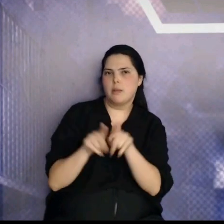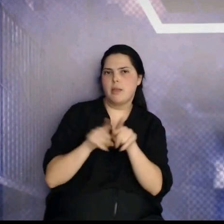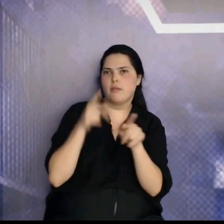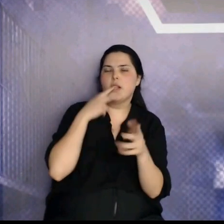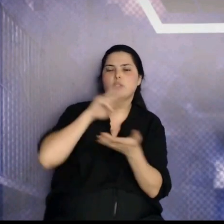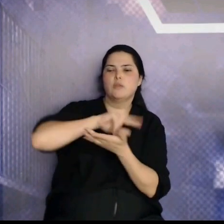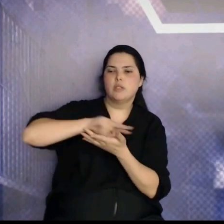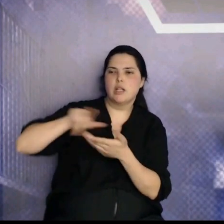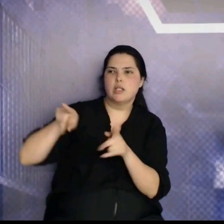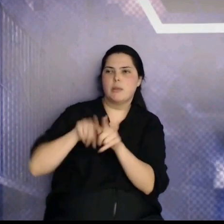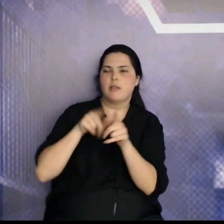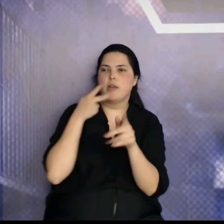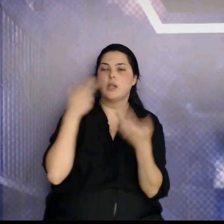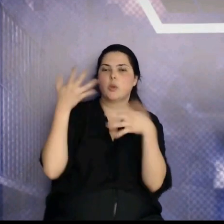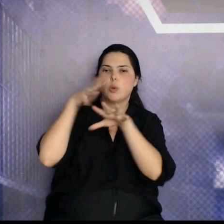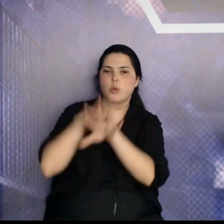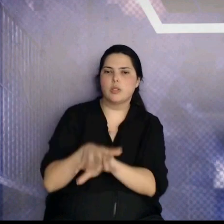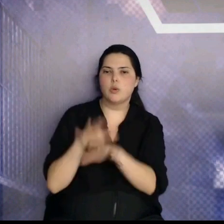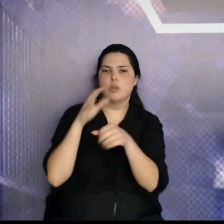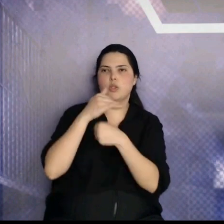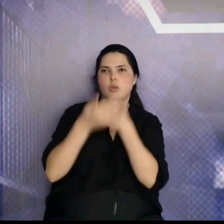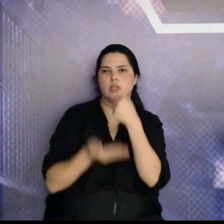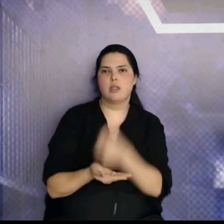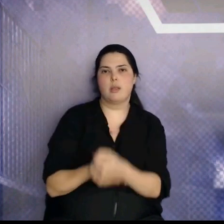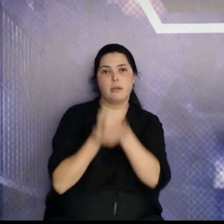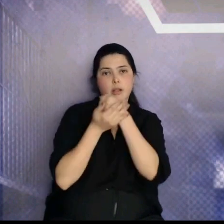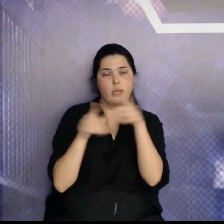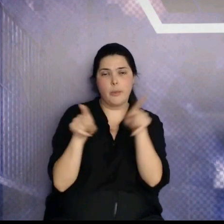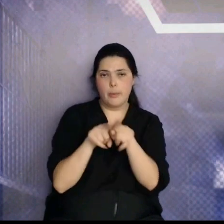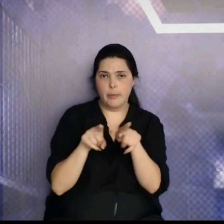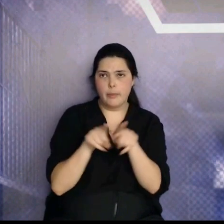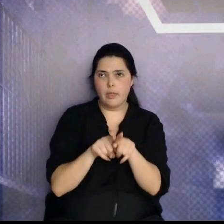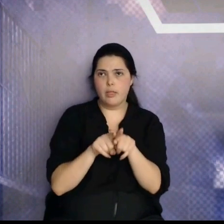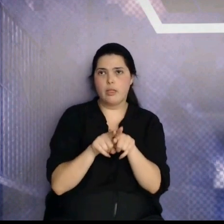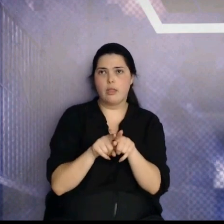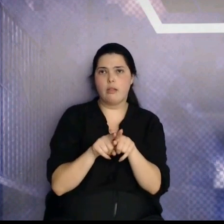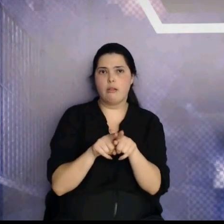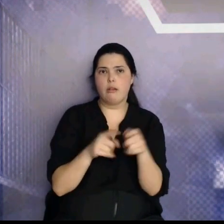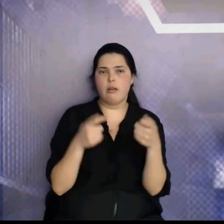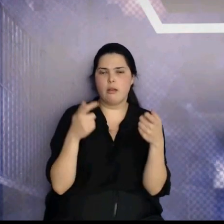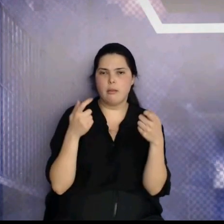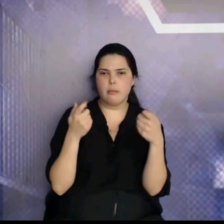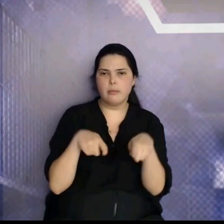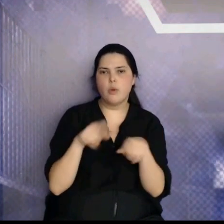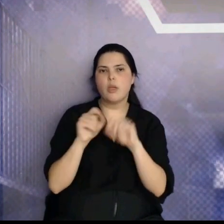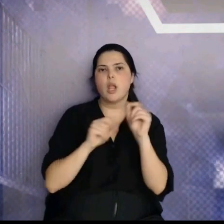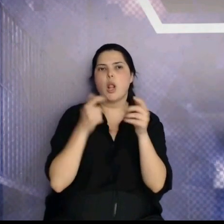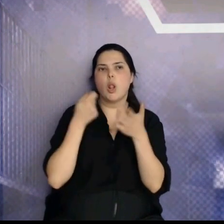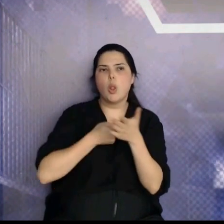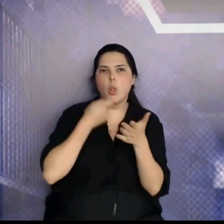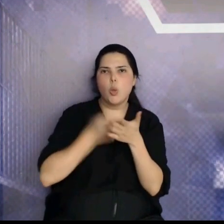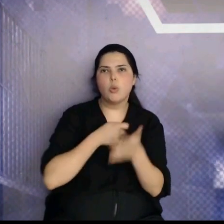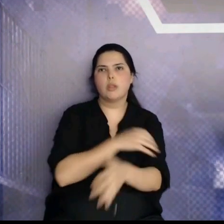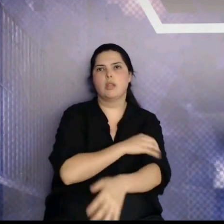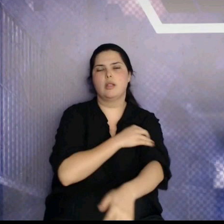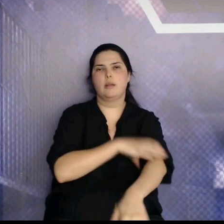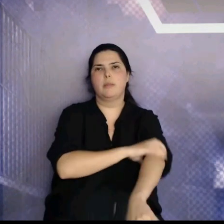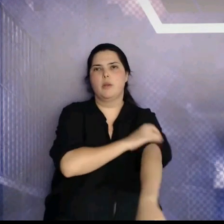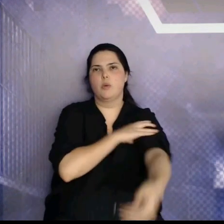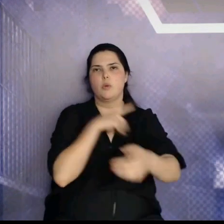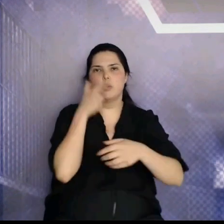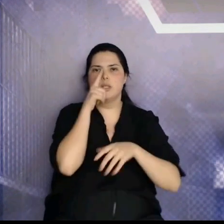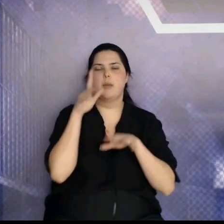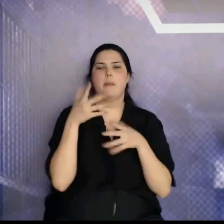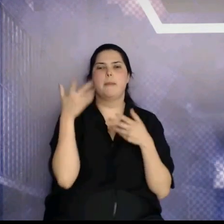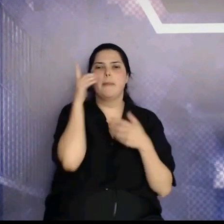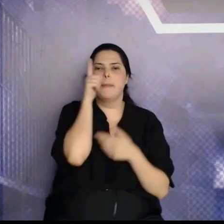diversidade, de inclusão, de sustentabilidade, potencialmente essas são lutas para adquirir benefícios